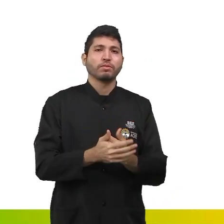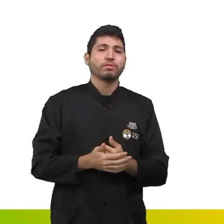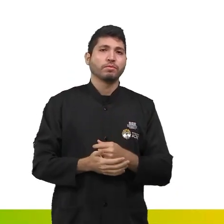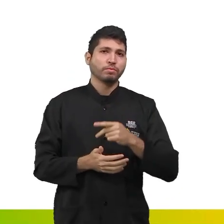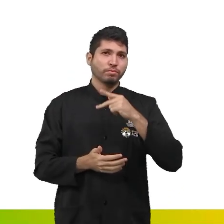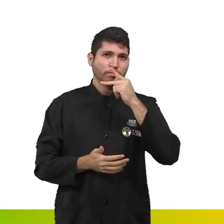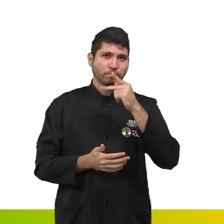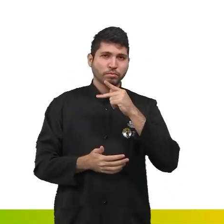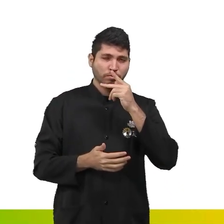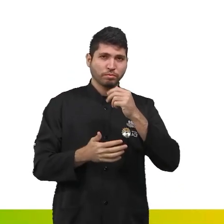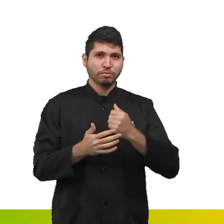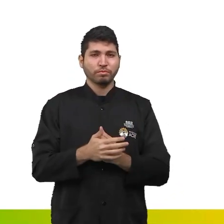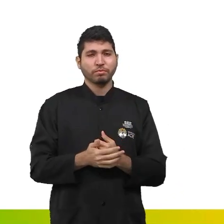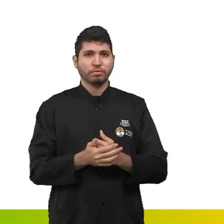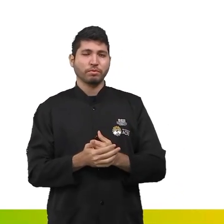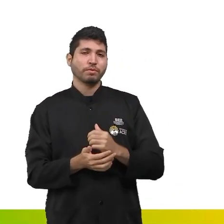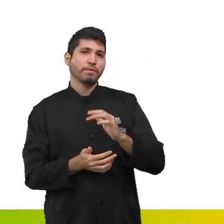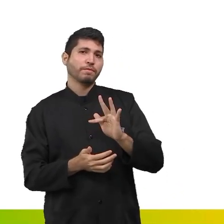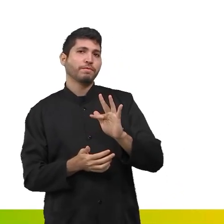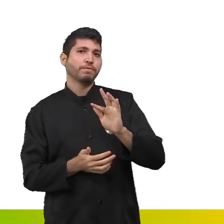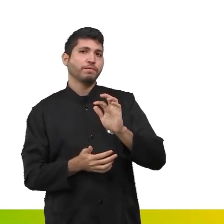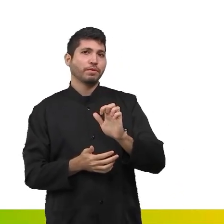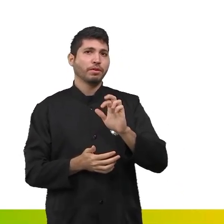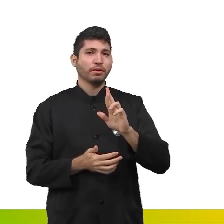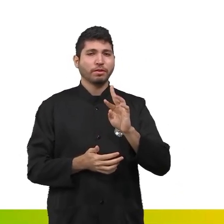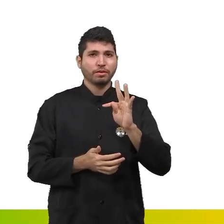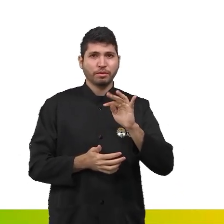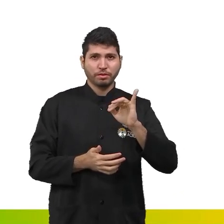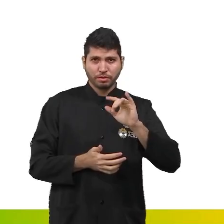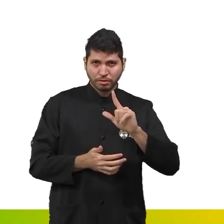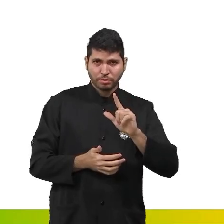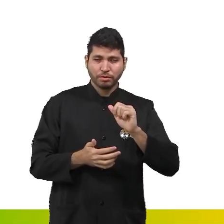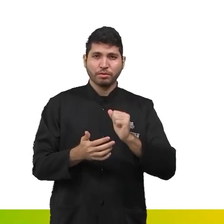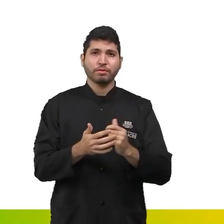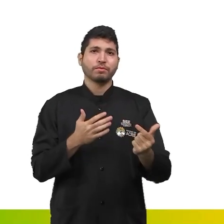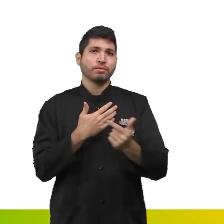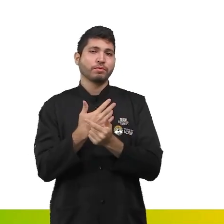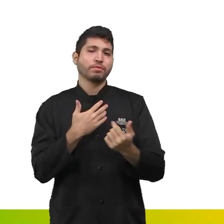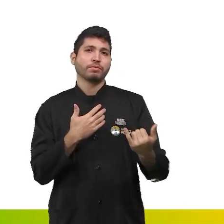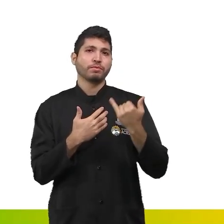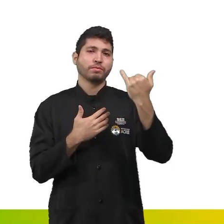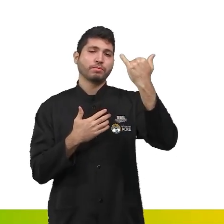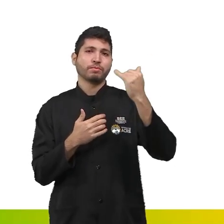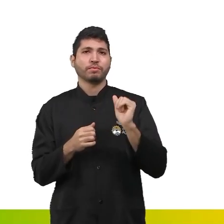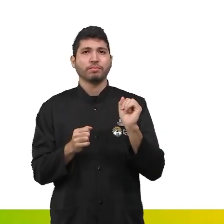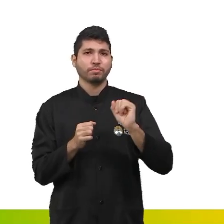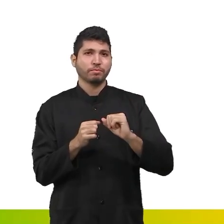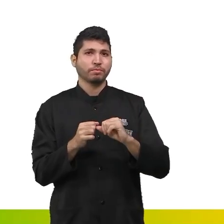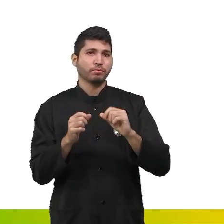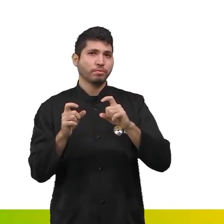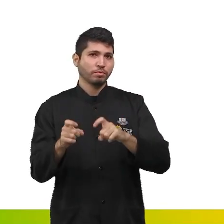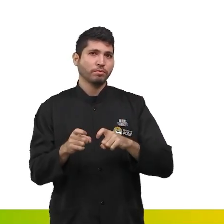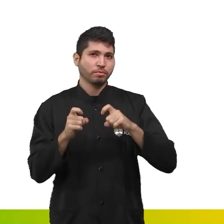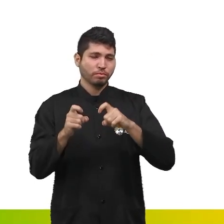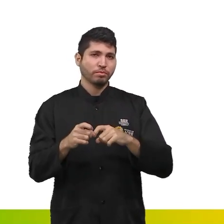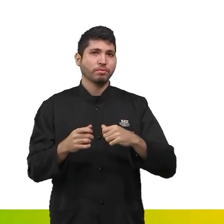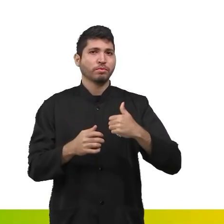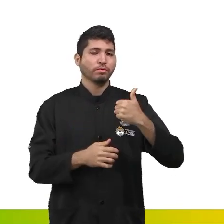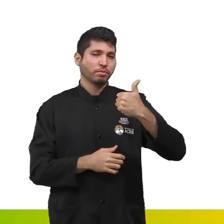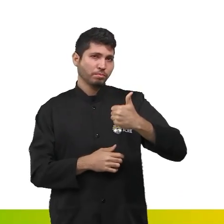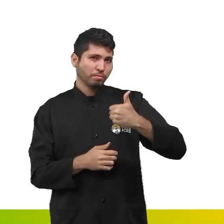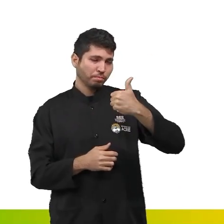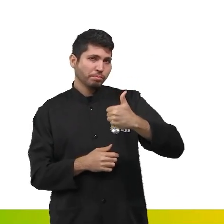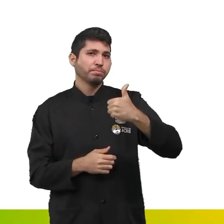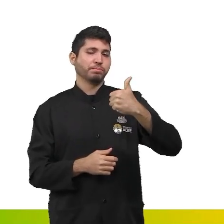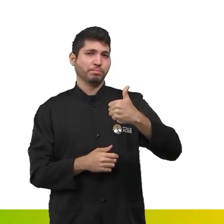Crescente Fértil, teve papel fundamental no surgimento da agricultura, das primeiras